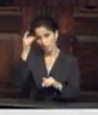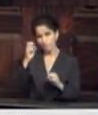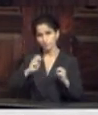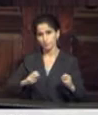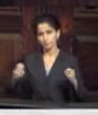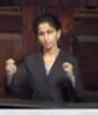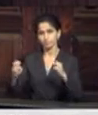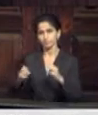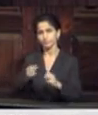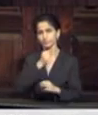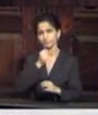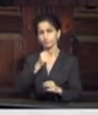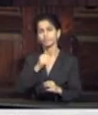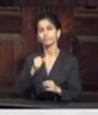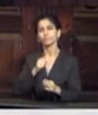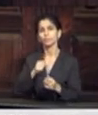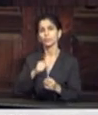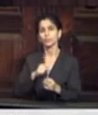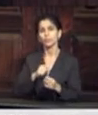na Comissão de Educação,